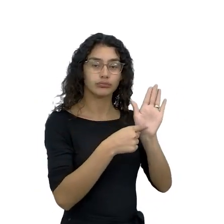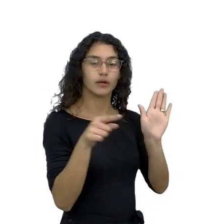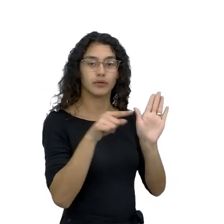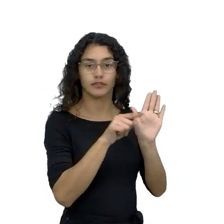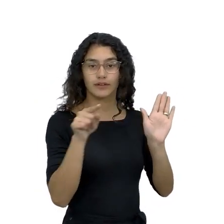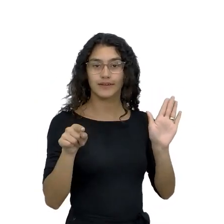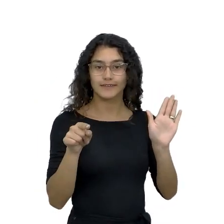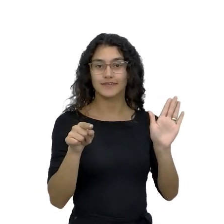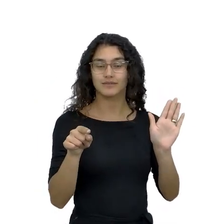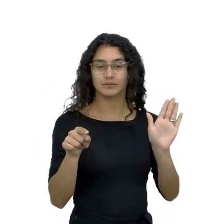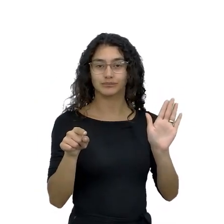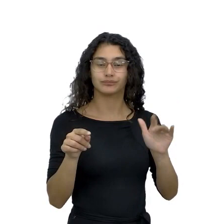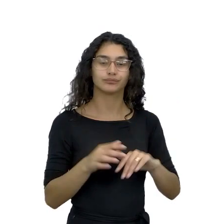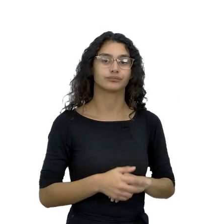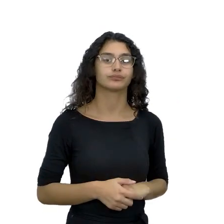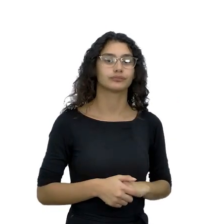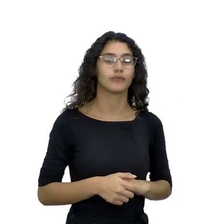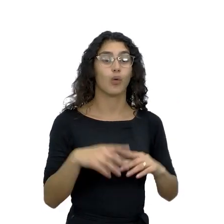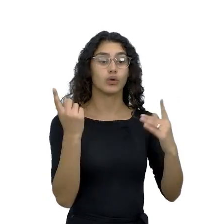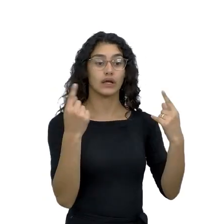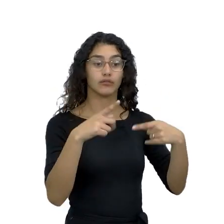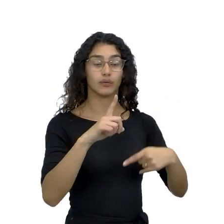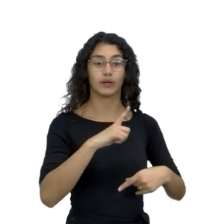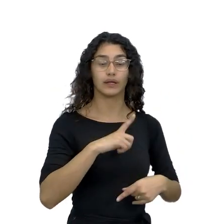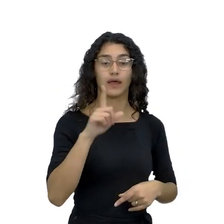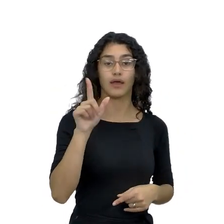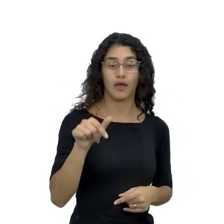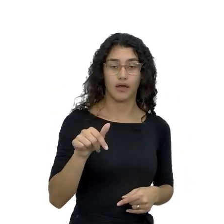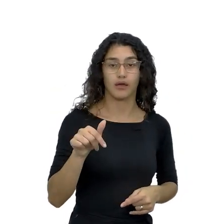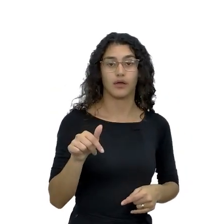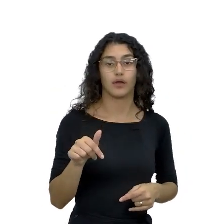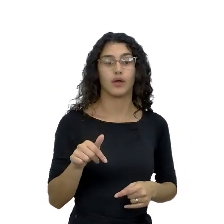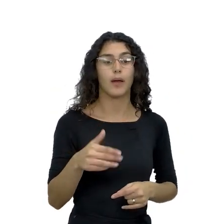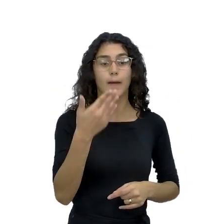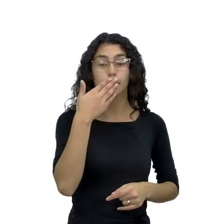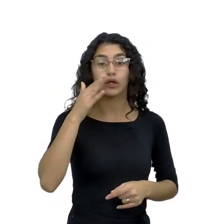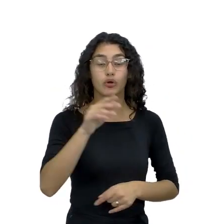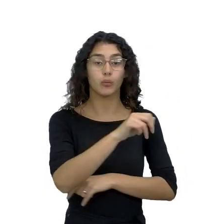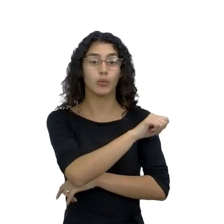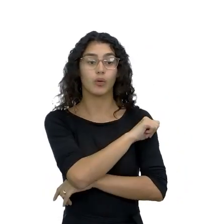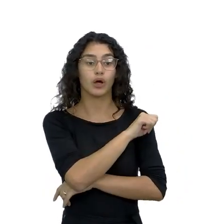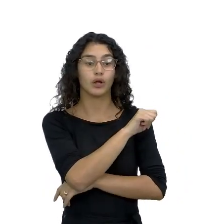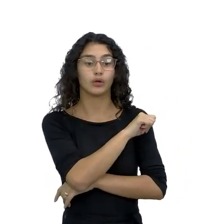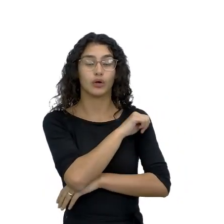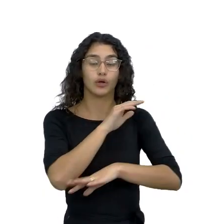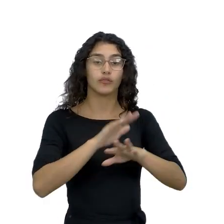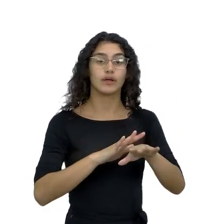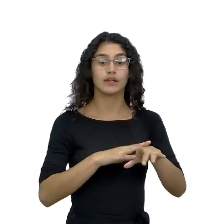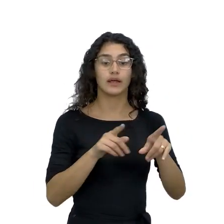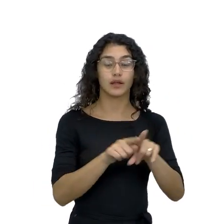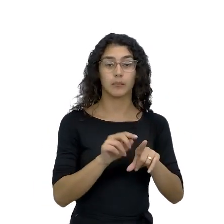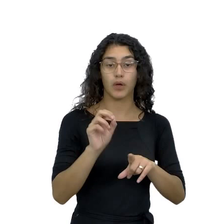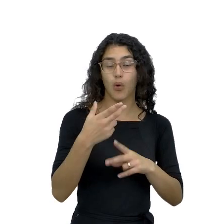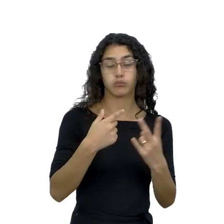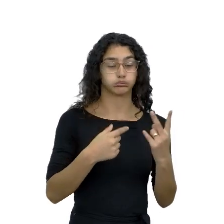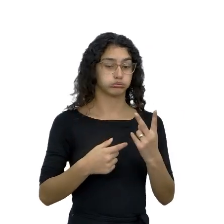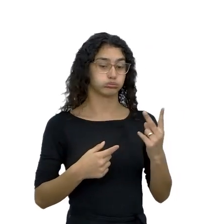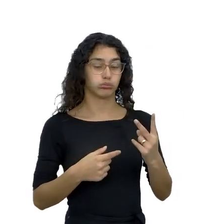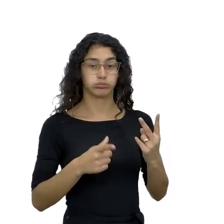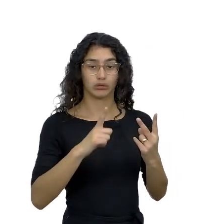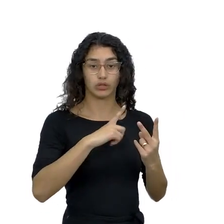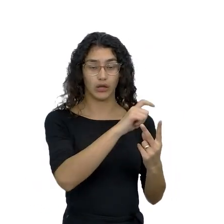para vocês. O desafio seria pedir para esse aluno, ou melhor, para essa